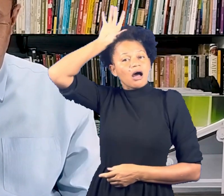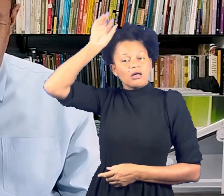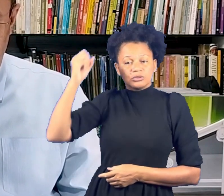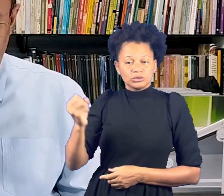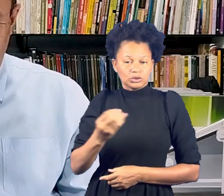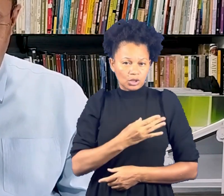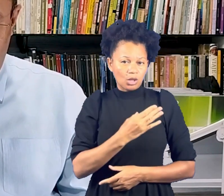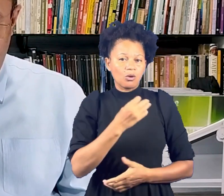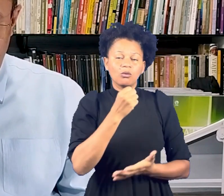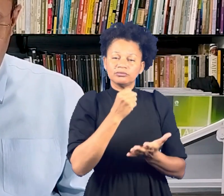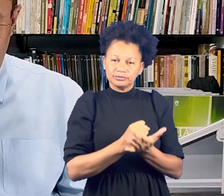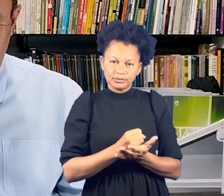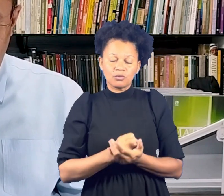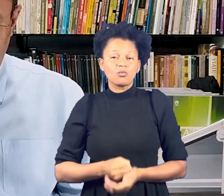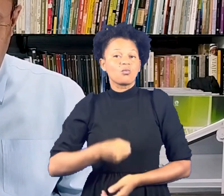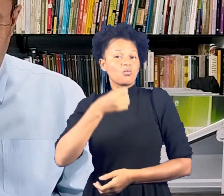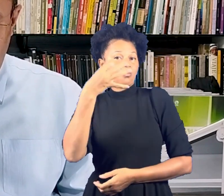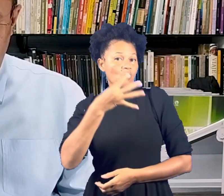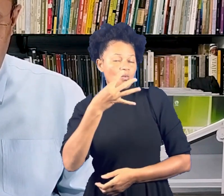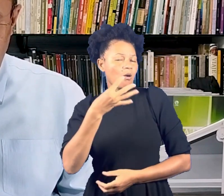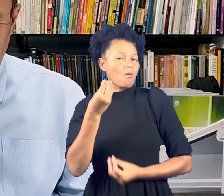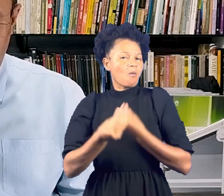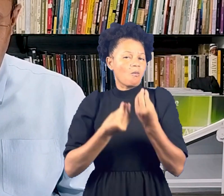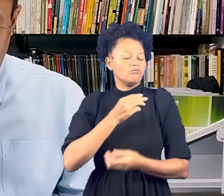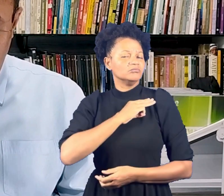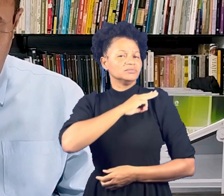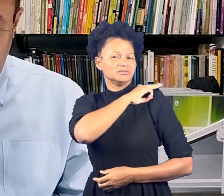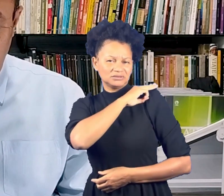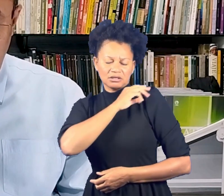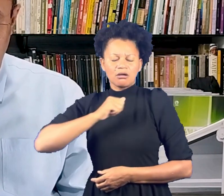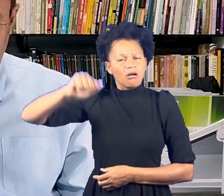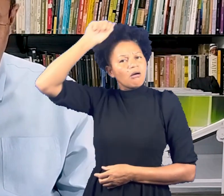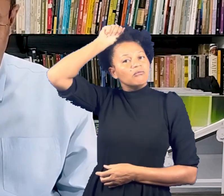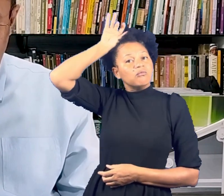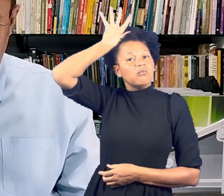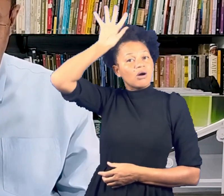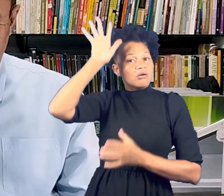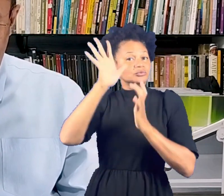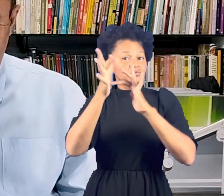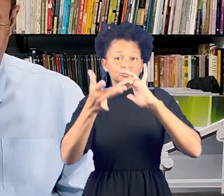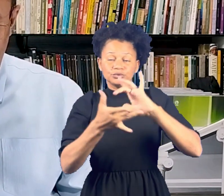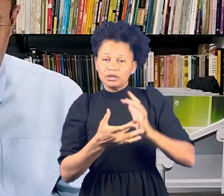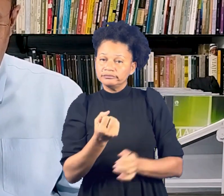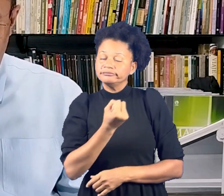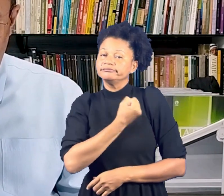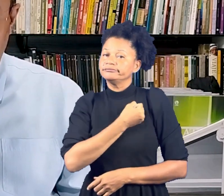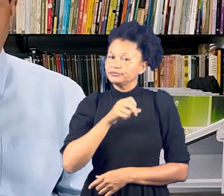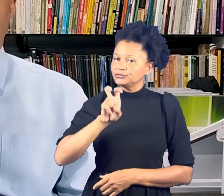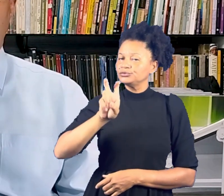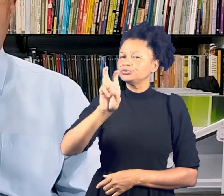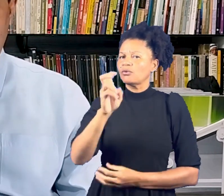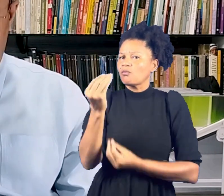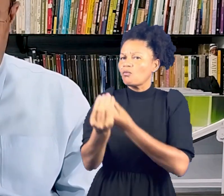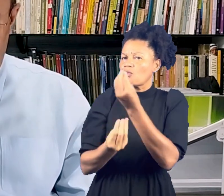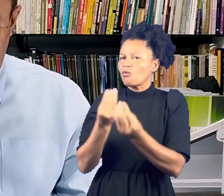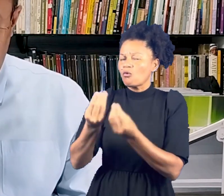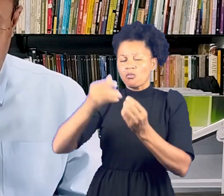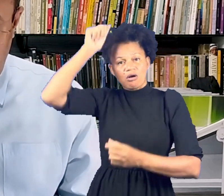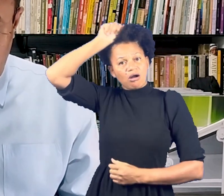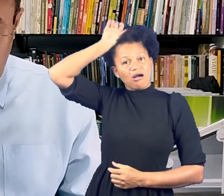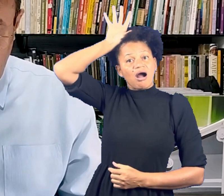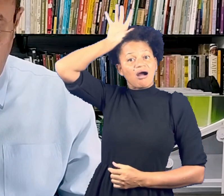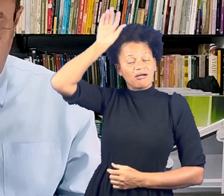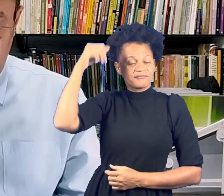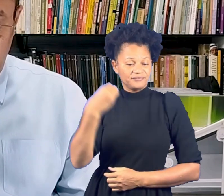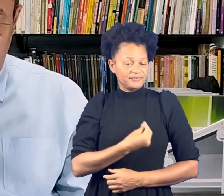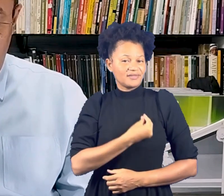Testamento. Lição número 4, o ministério avivado de Jesus. Número 5, o avivamento na vida